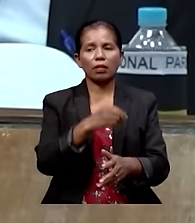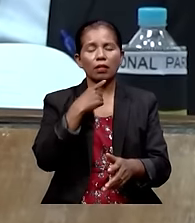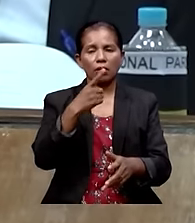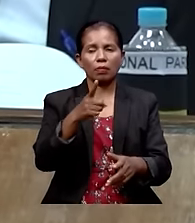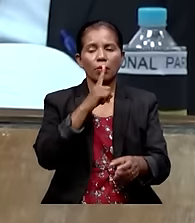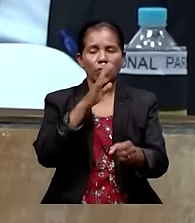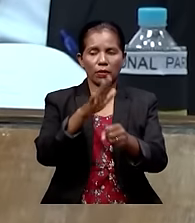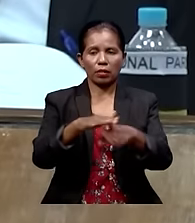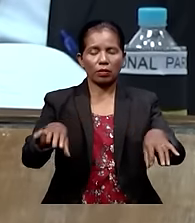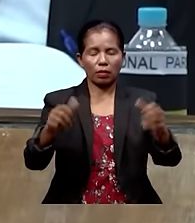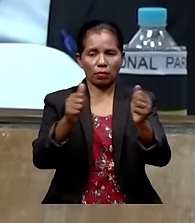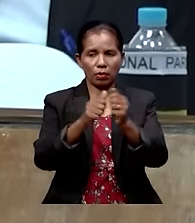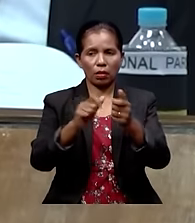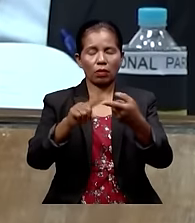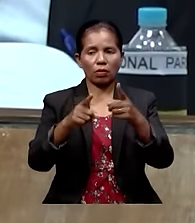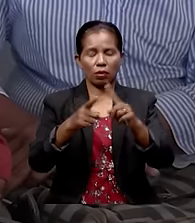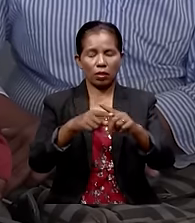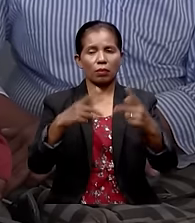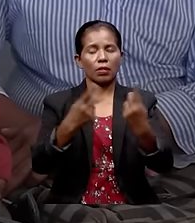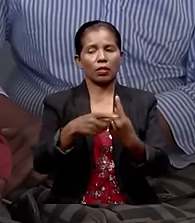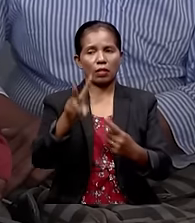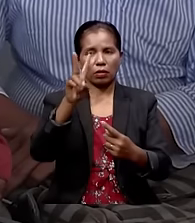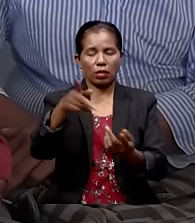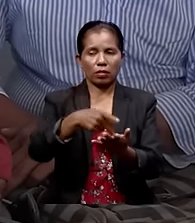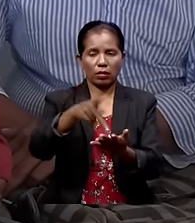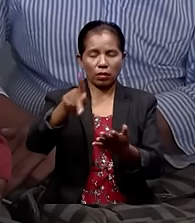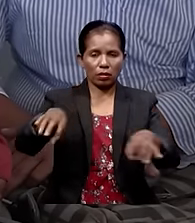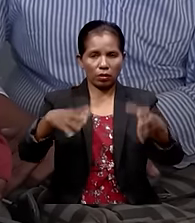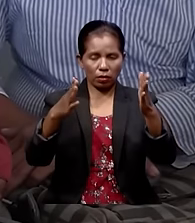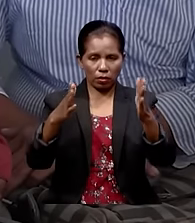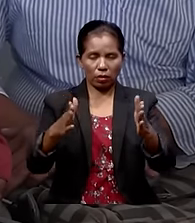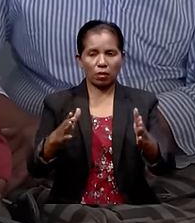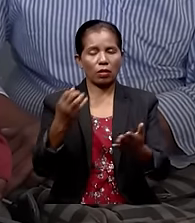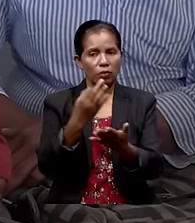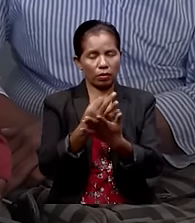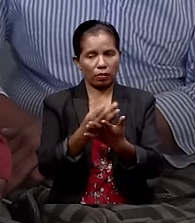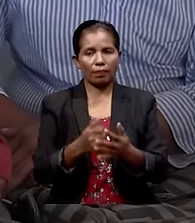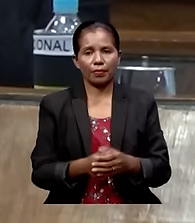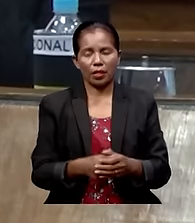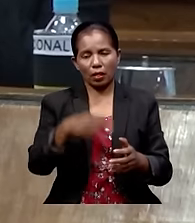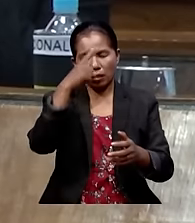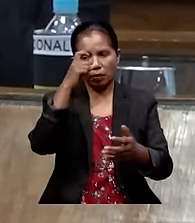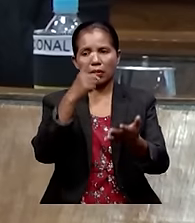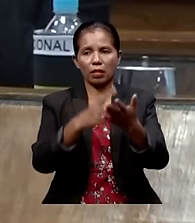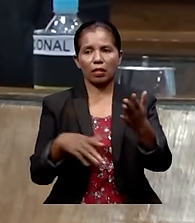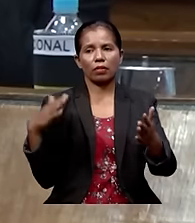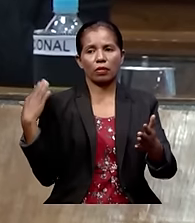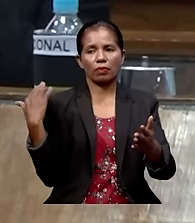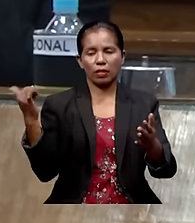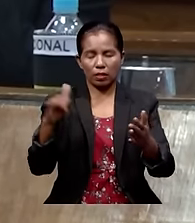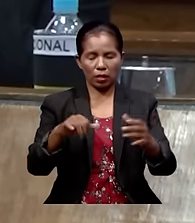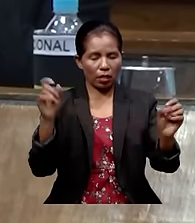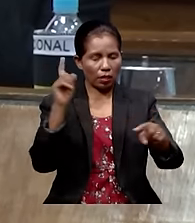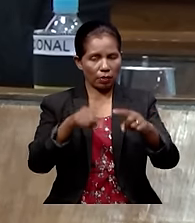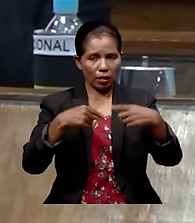se coordena a Rônia Maluc, empresário na Enrua, a tu selo fala e trabalhador, Sirne Ossan. Também saída, mas que jovem Sirne la consegue